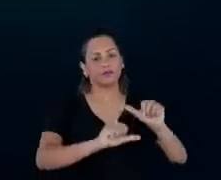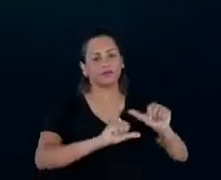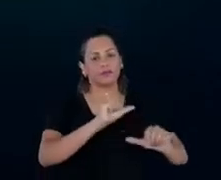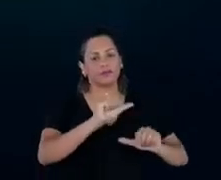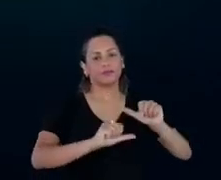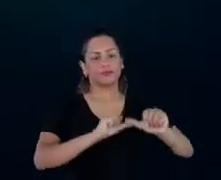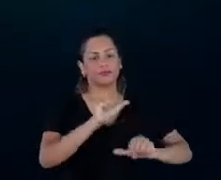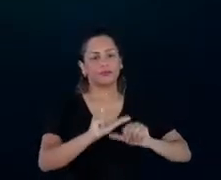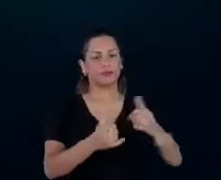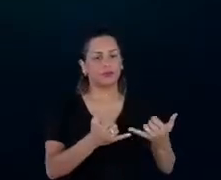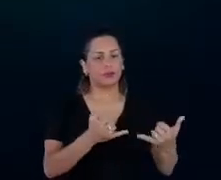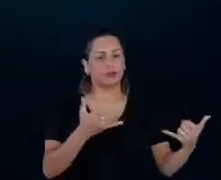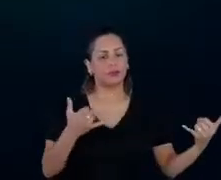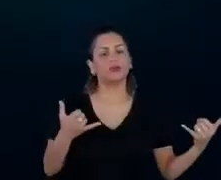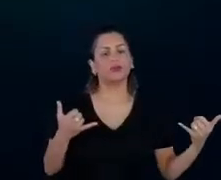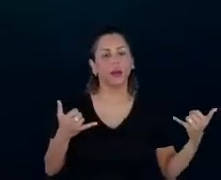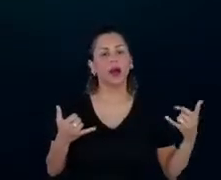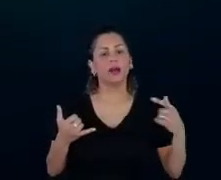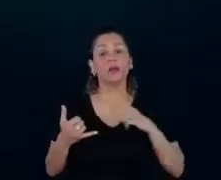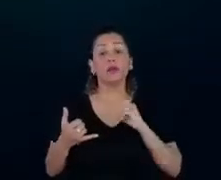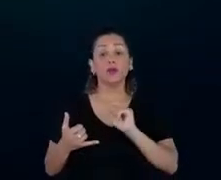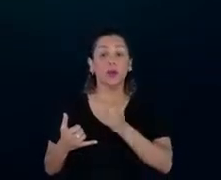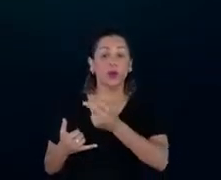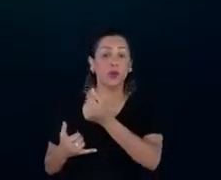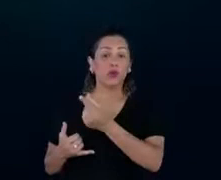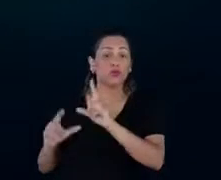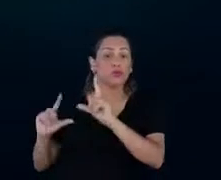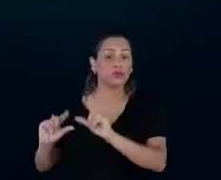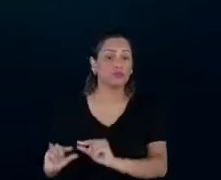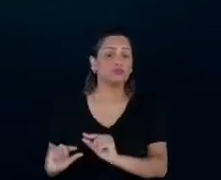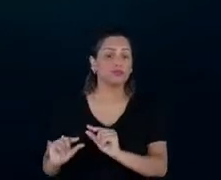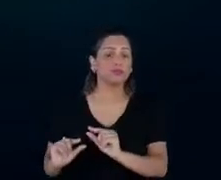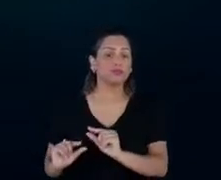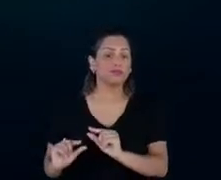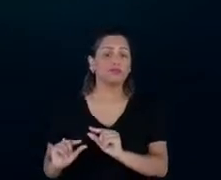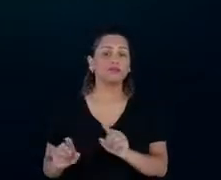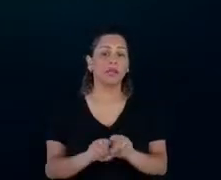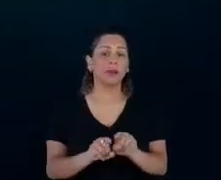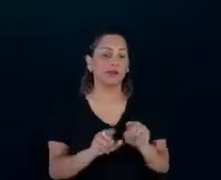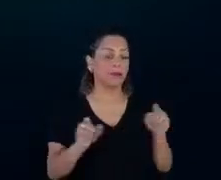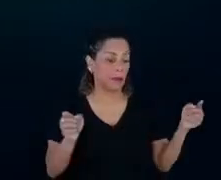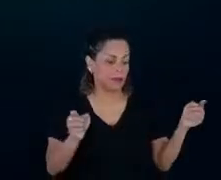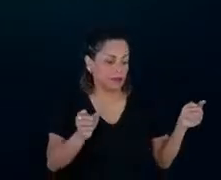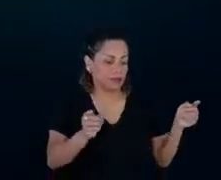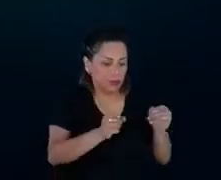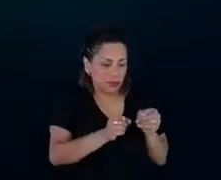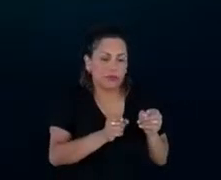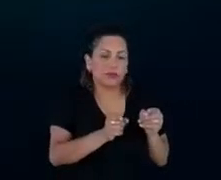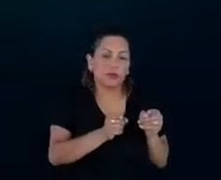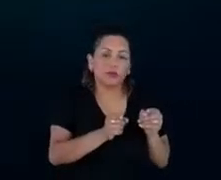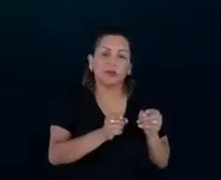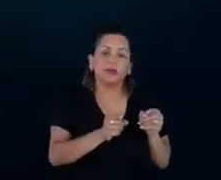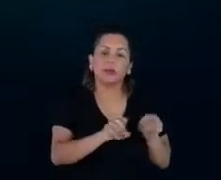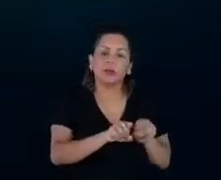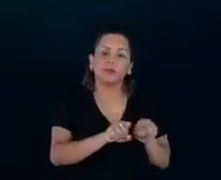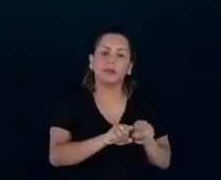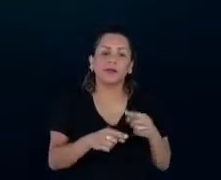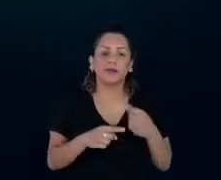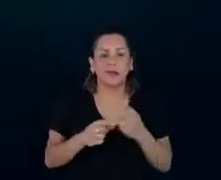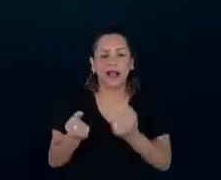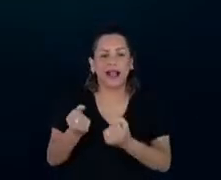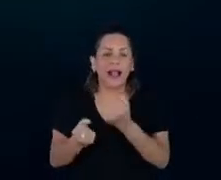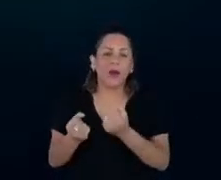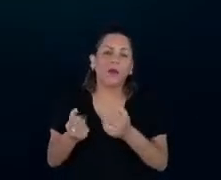redução do tamanho e redução de custo. Né, porque vocês sabem, o layout do veículo é um ponto complicado, principalmente passageiro. Então, o objetivo